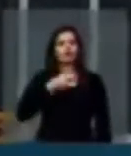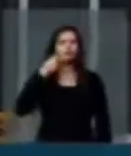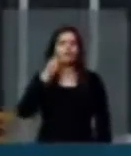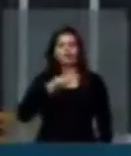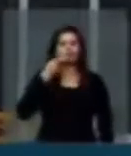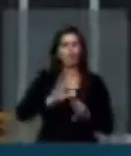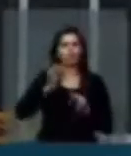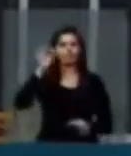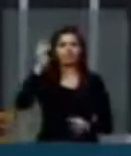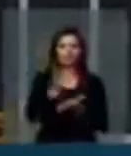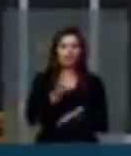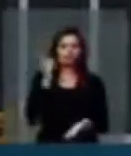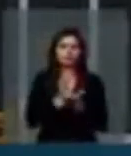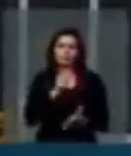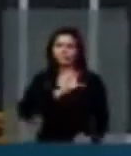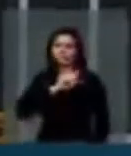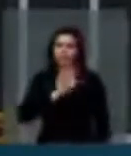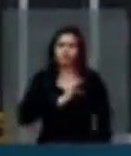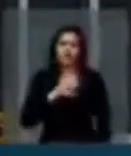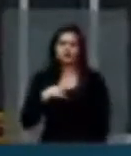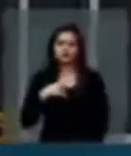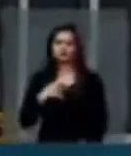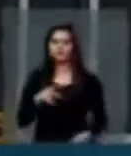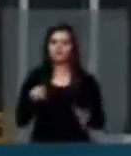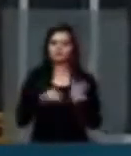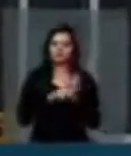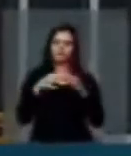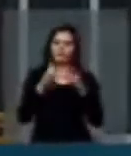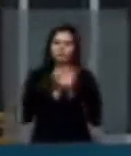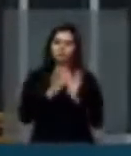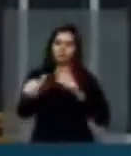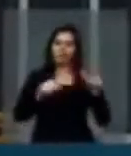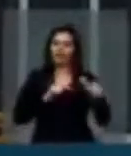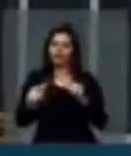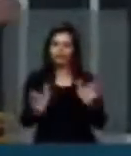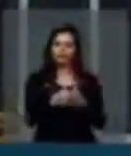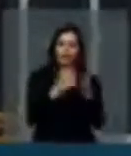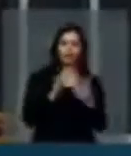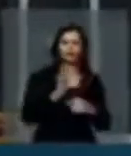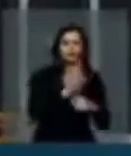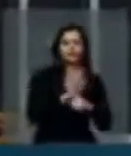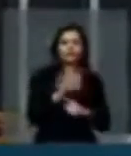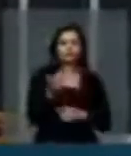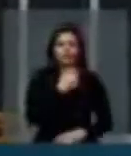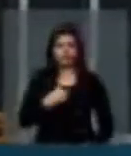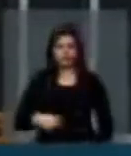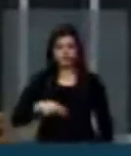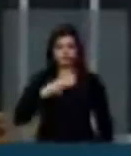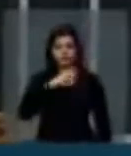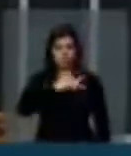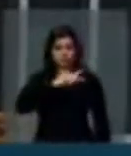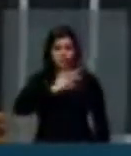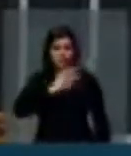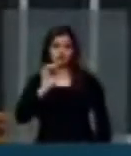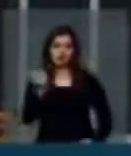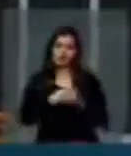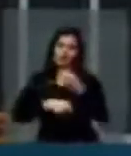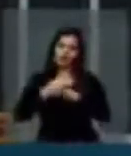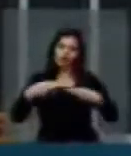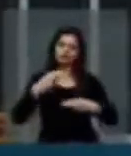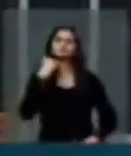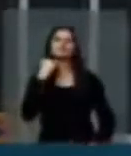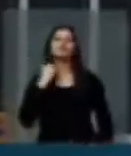do Partido dos Trabalhadores, dos pobres, e no governo é só negócio banqueiro e empreiteiro. Aqui está